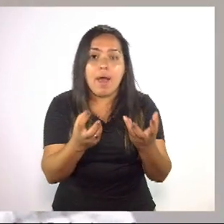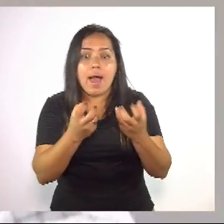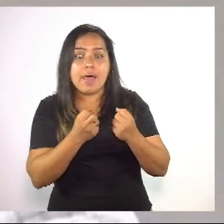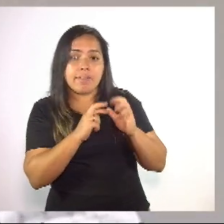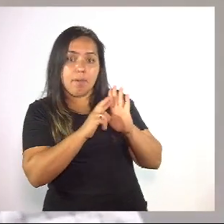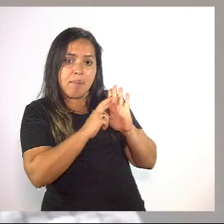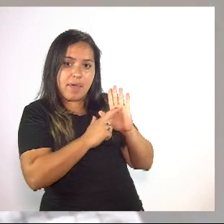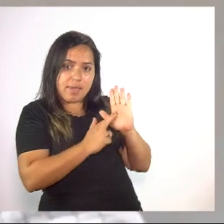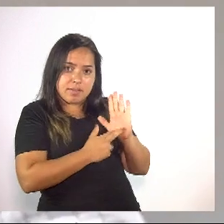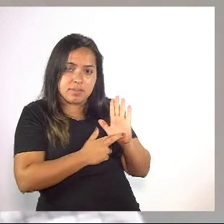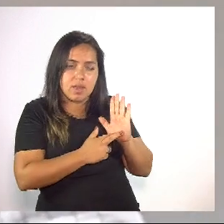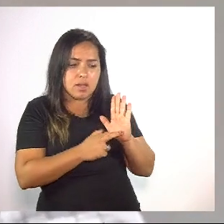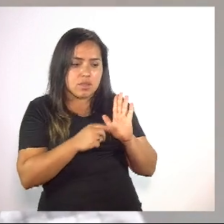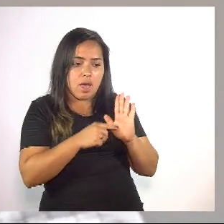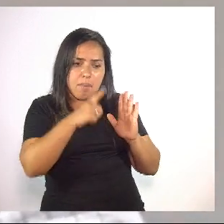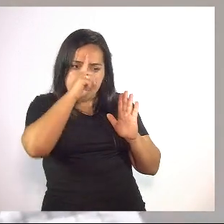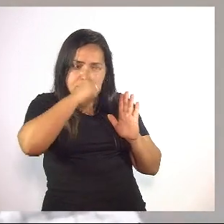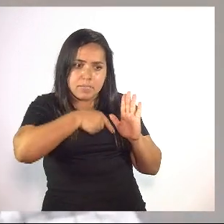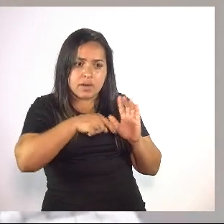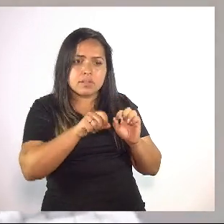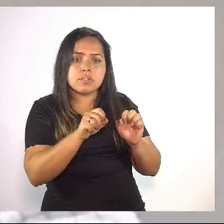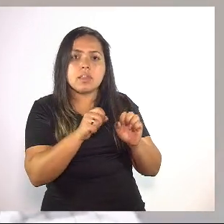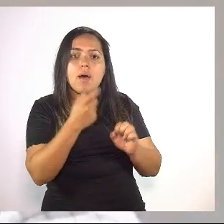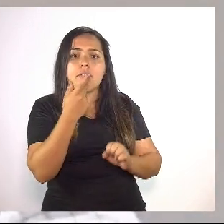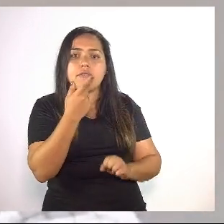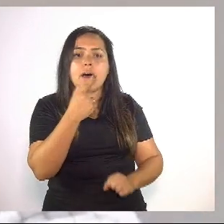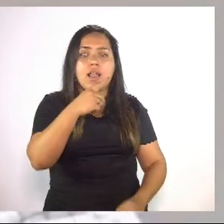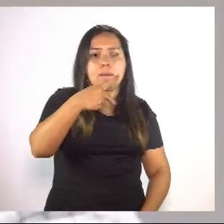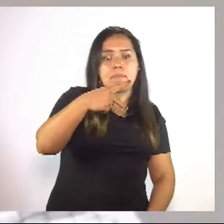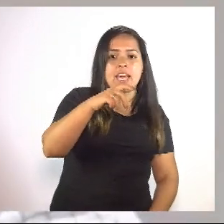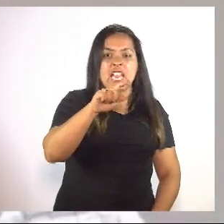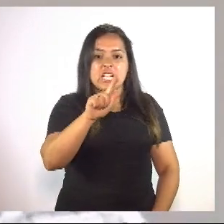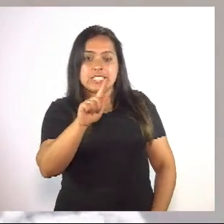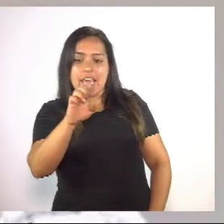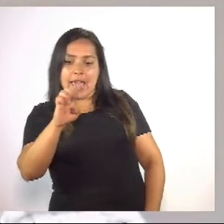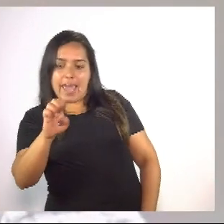receita, a PGE entrou com o Madin,